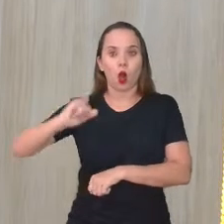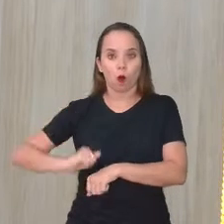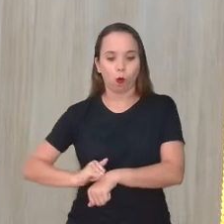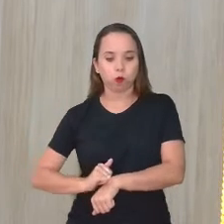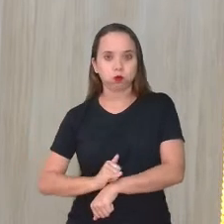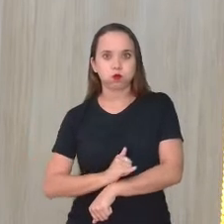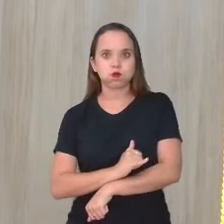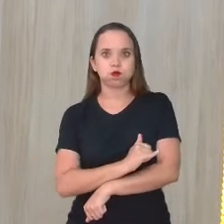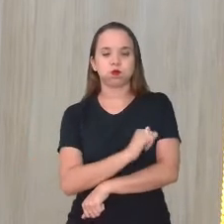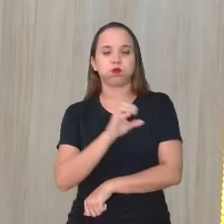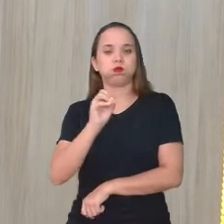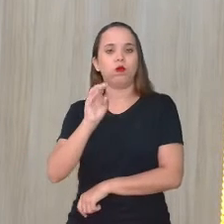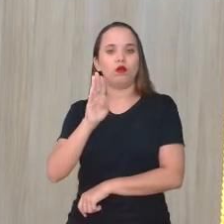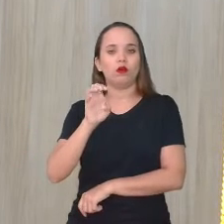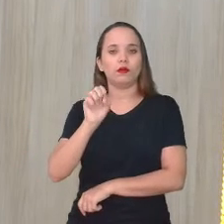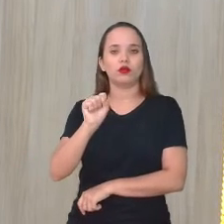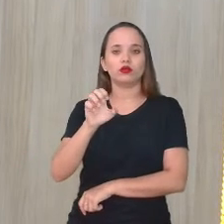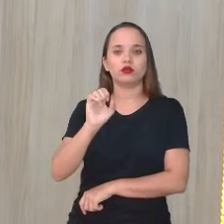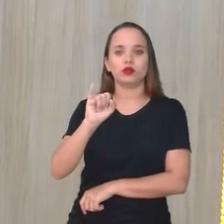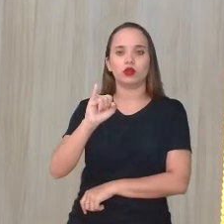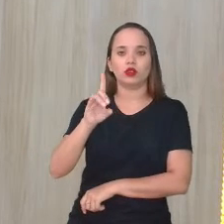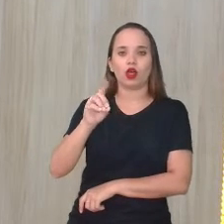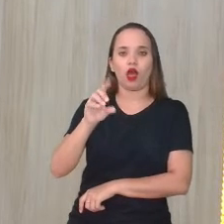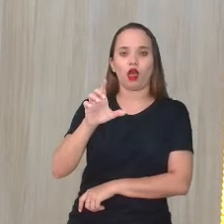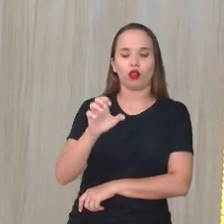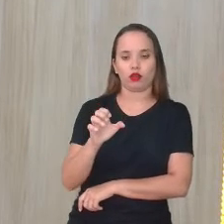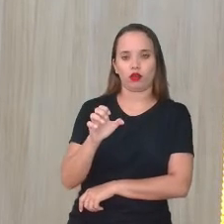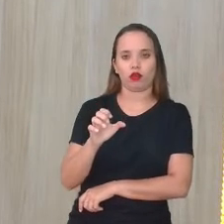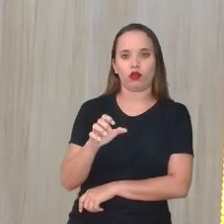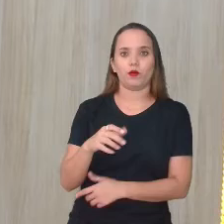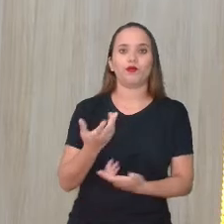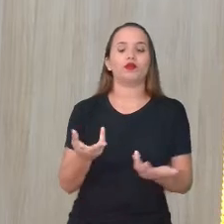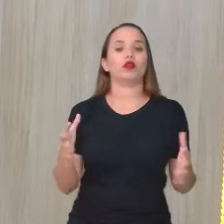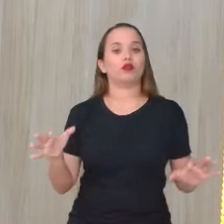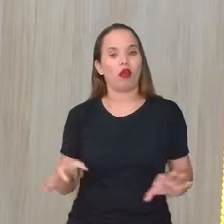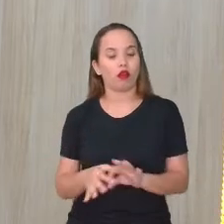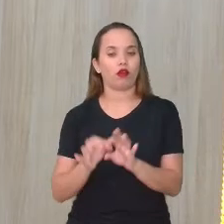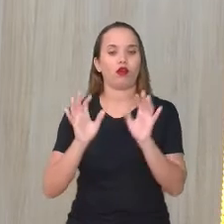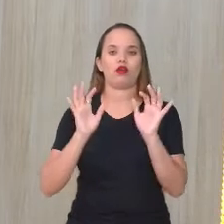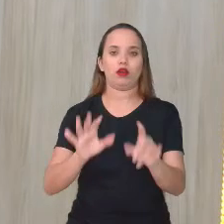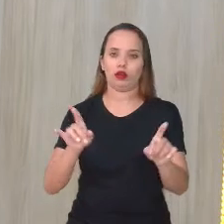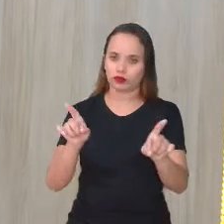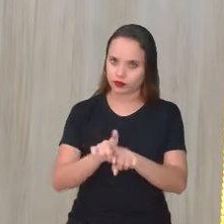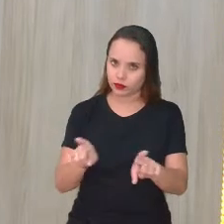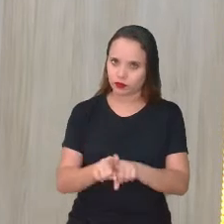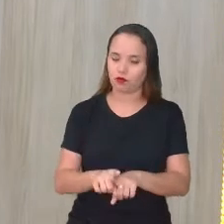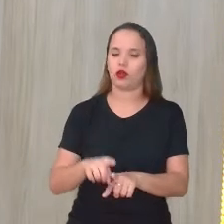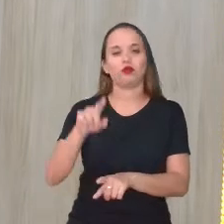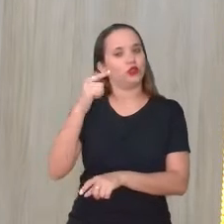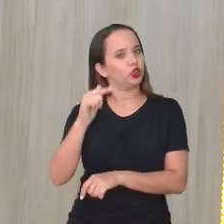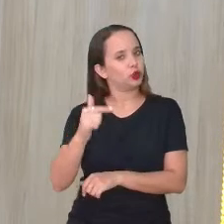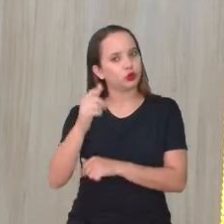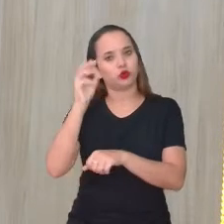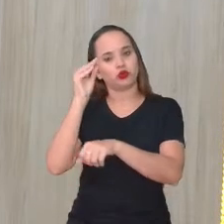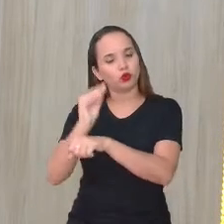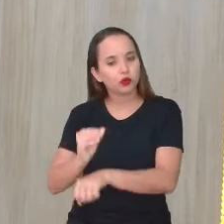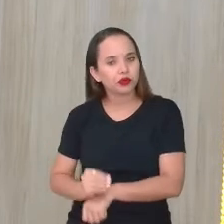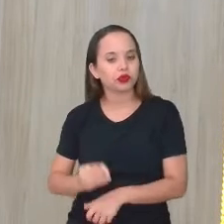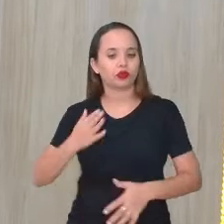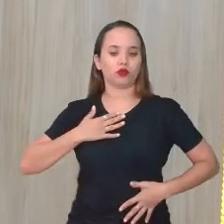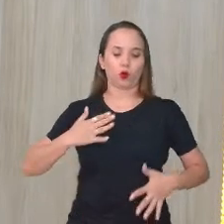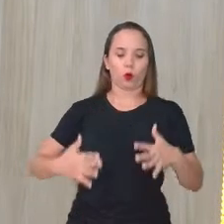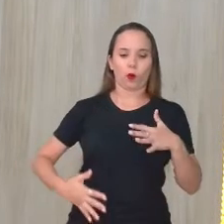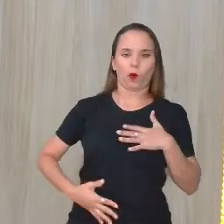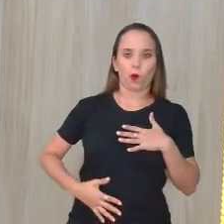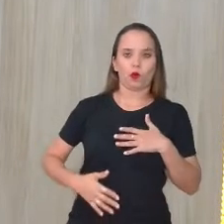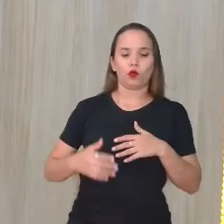Brasil, do que nas mulheres. E aí está ligado justamente a essa cultura também de não ter cuidados com o corpo,